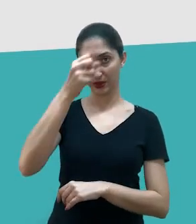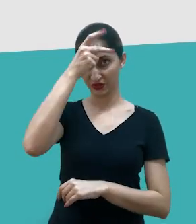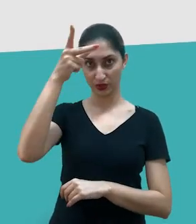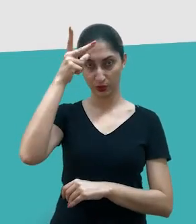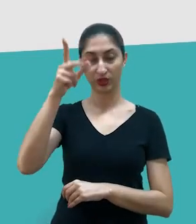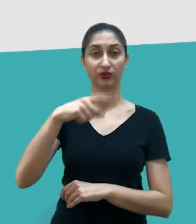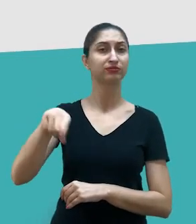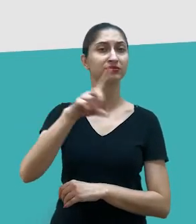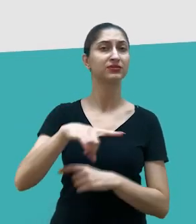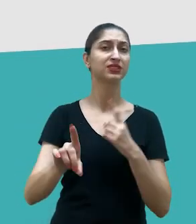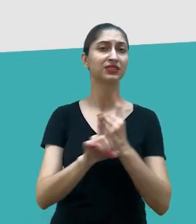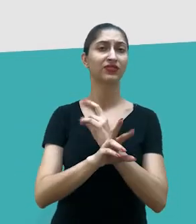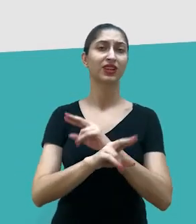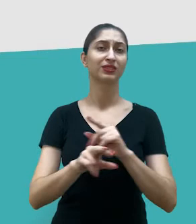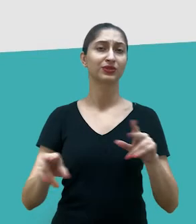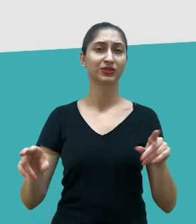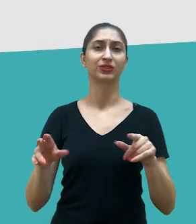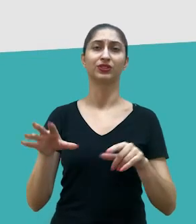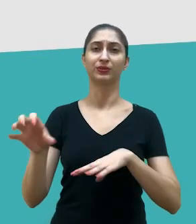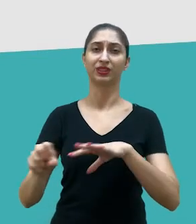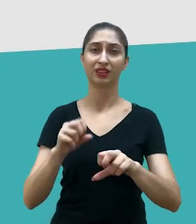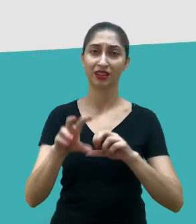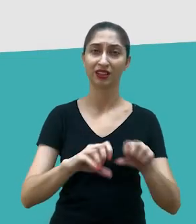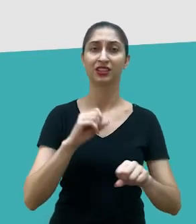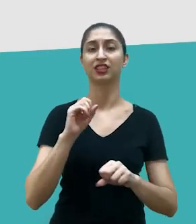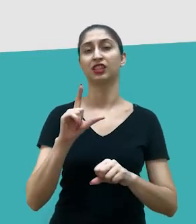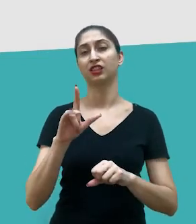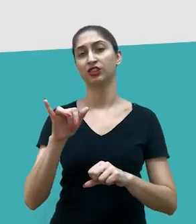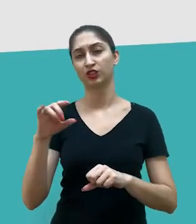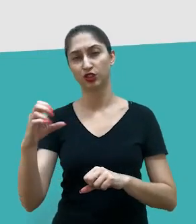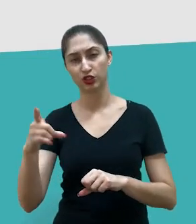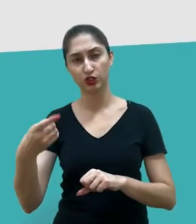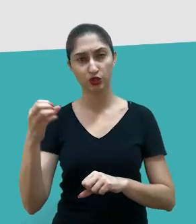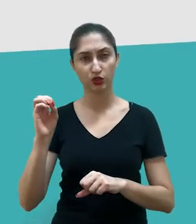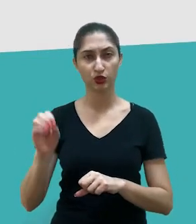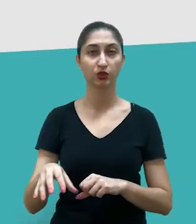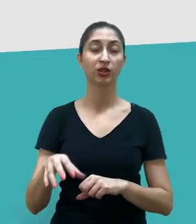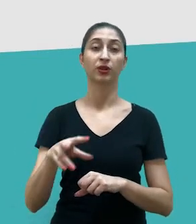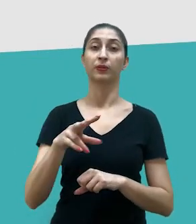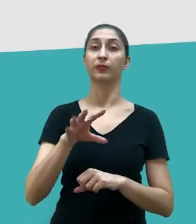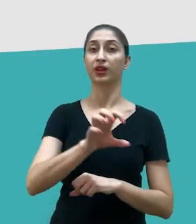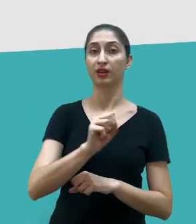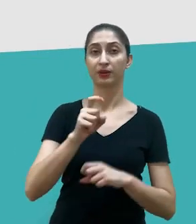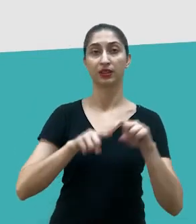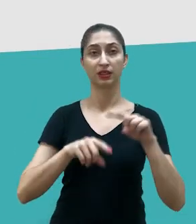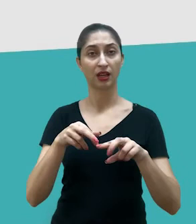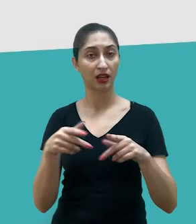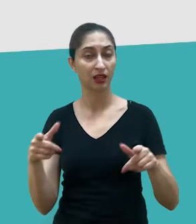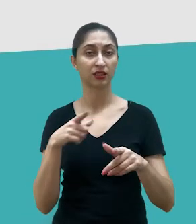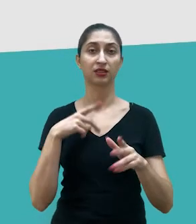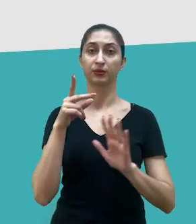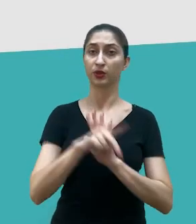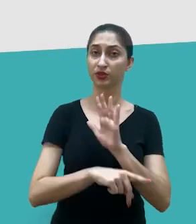vão encontrar várias coisas de coleta de lixo, de pegar material, vocês vão encontrar indicações de projetos que trabalham